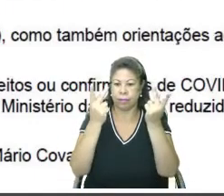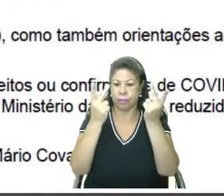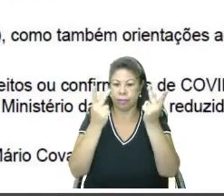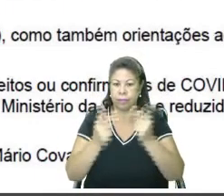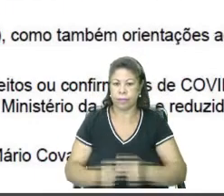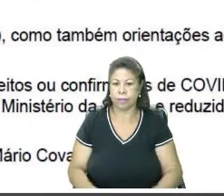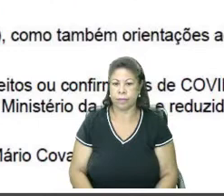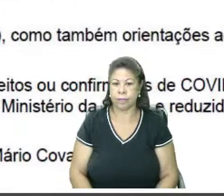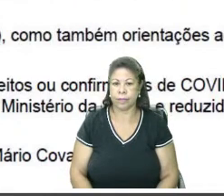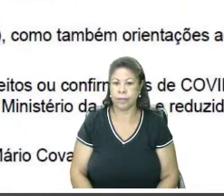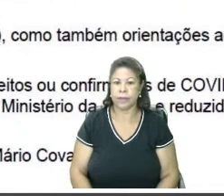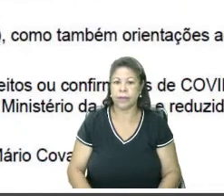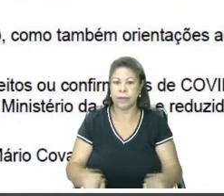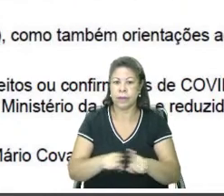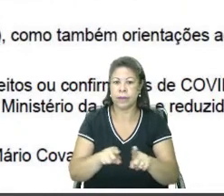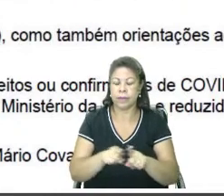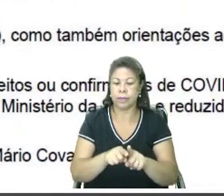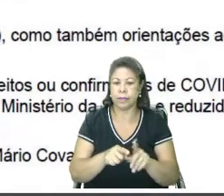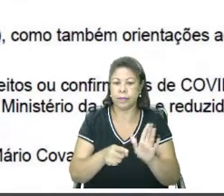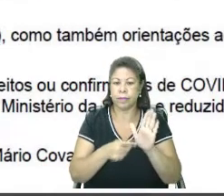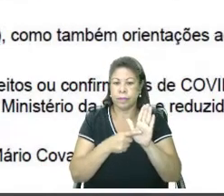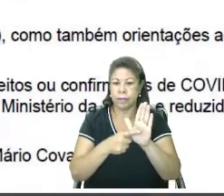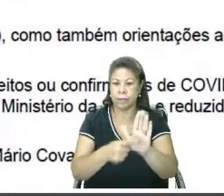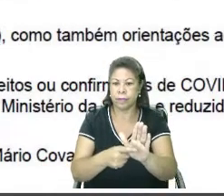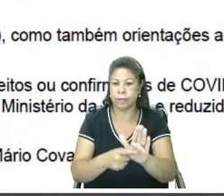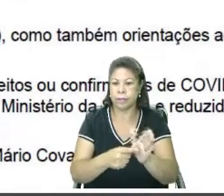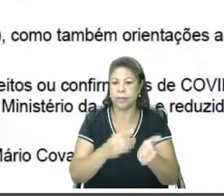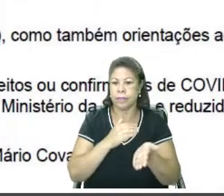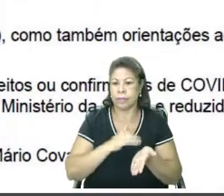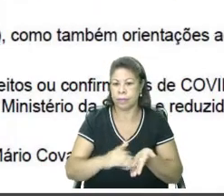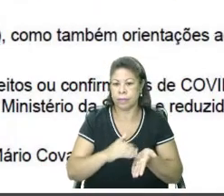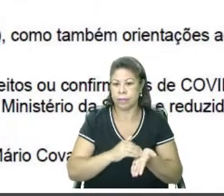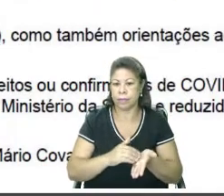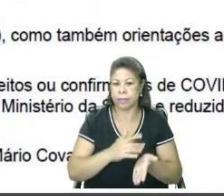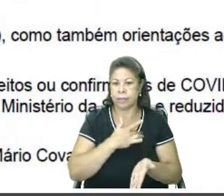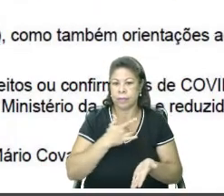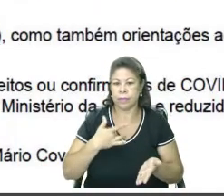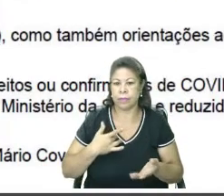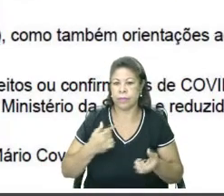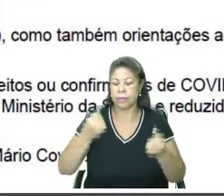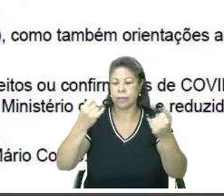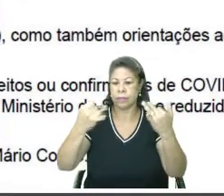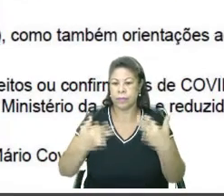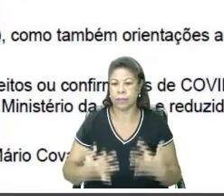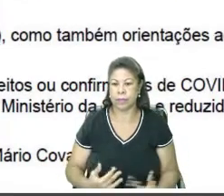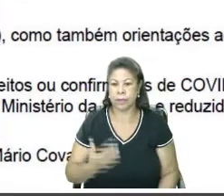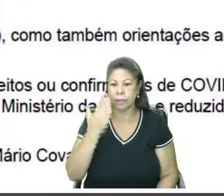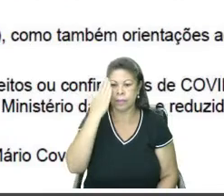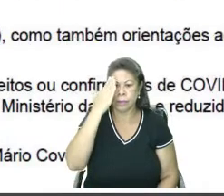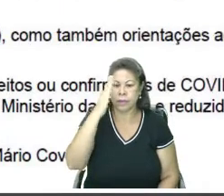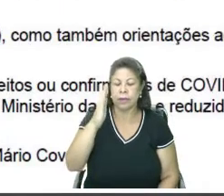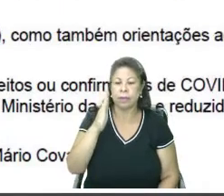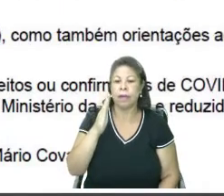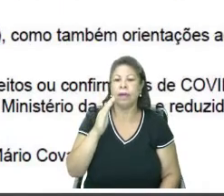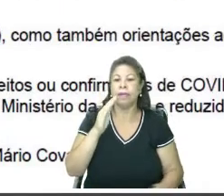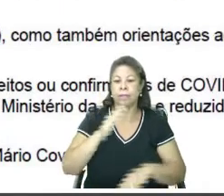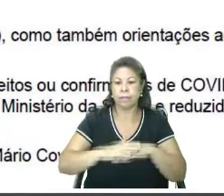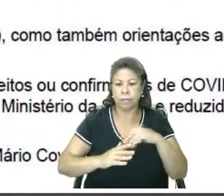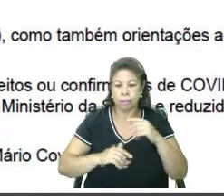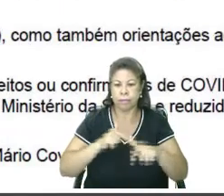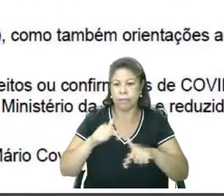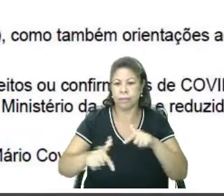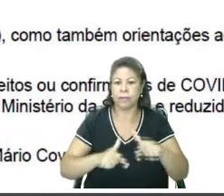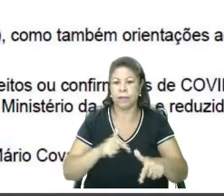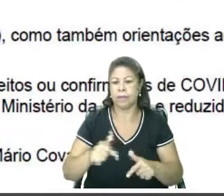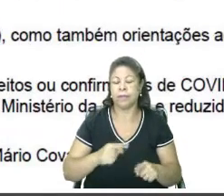Na sequência também, a Secretaria elencou aqui as principais ações que foram realizadas por conta do